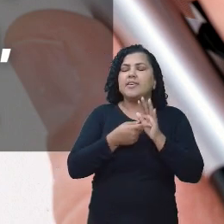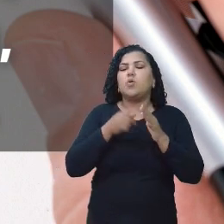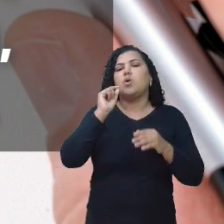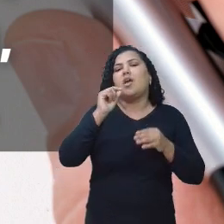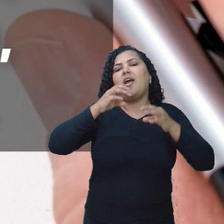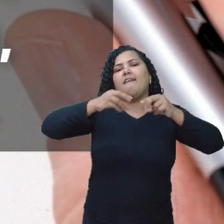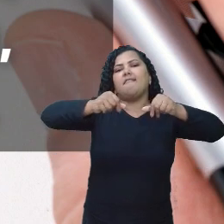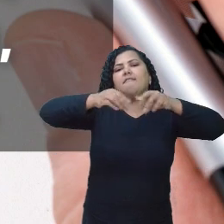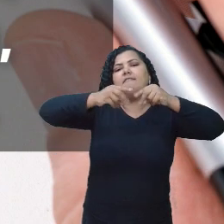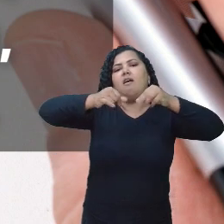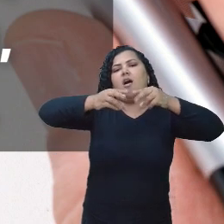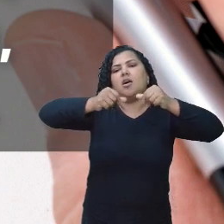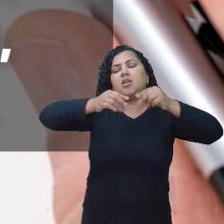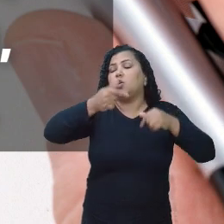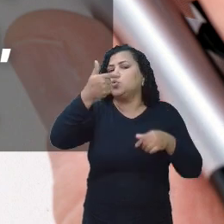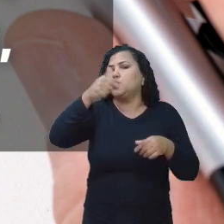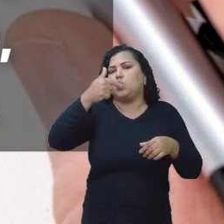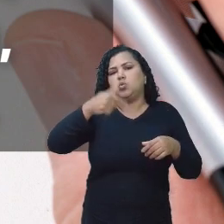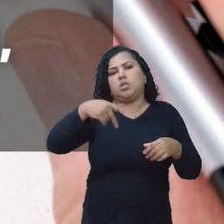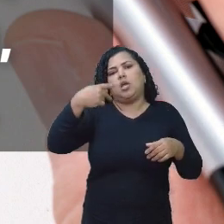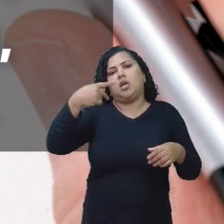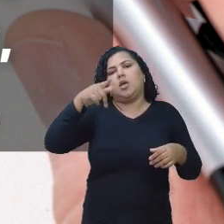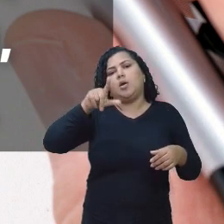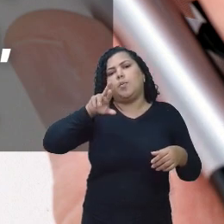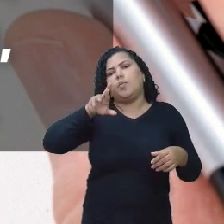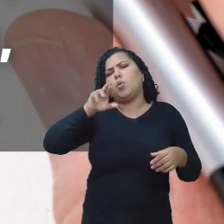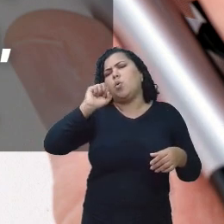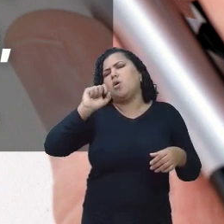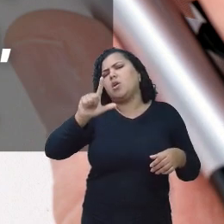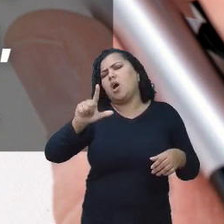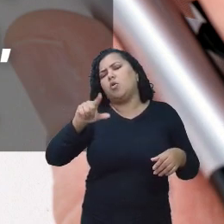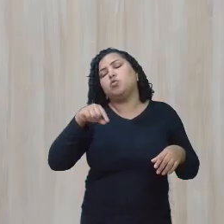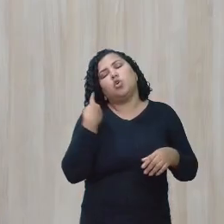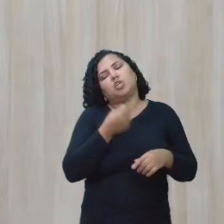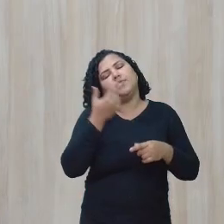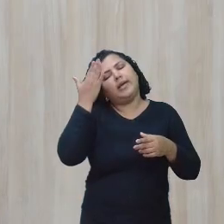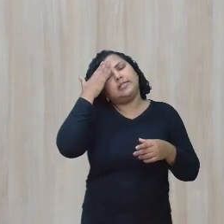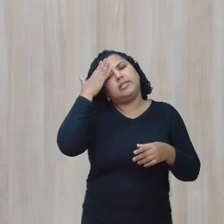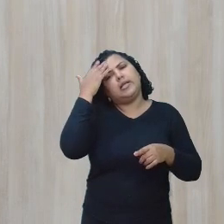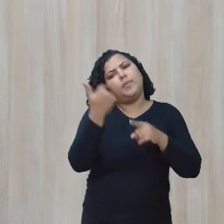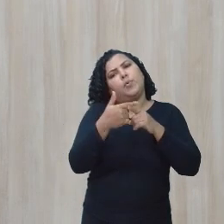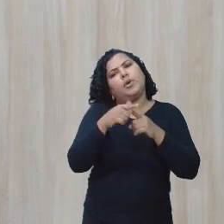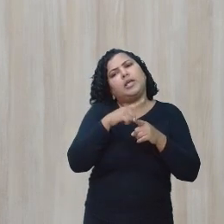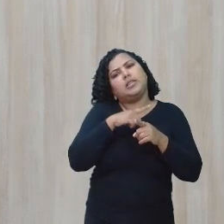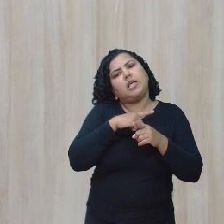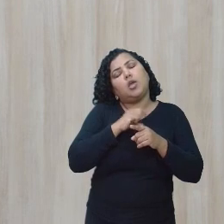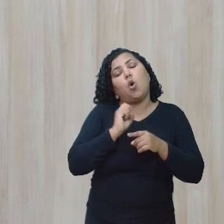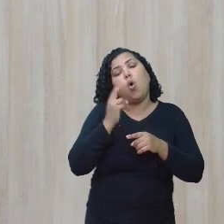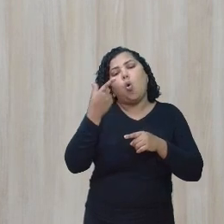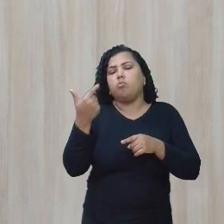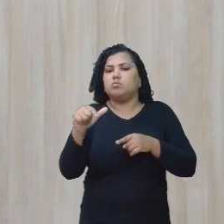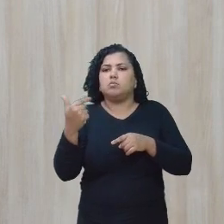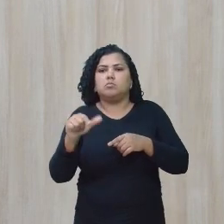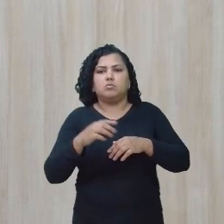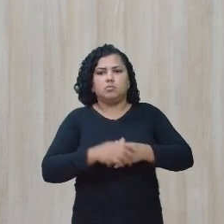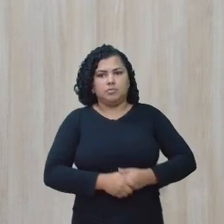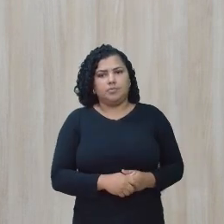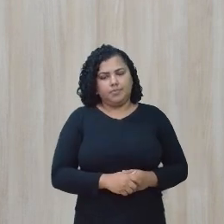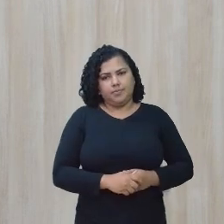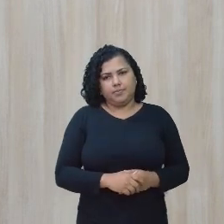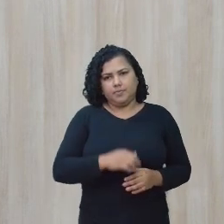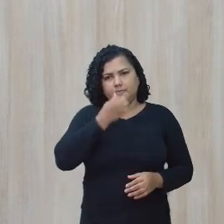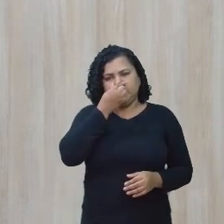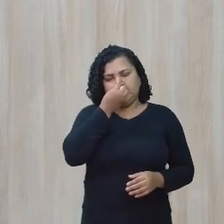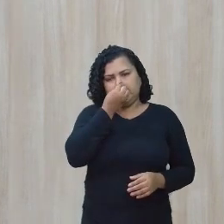farinha. Também não tem plural. A gente vai entender por quê. Por que não tem plural? Porque tem. Vamos lá. Essa é a questão.